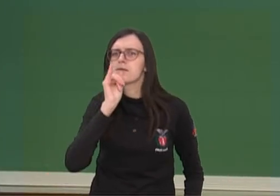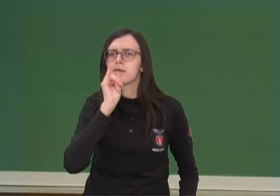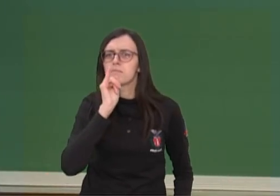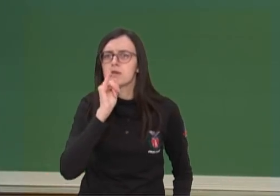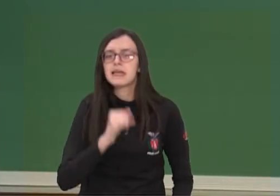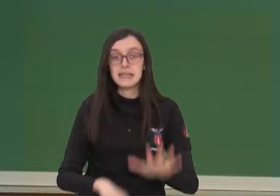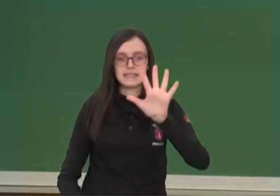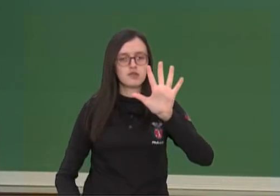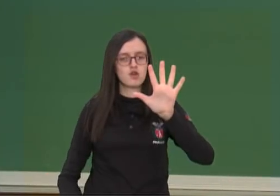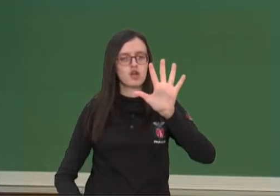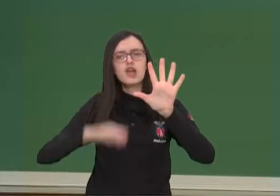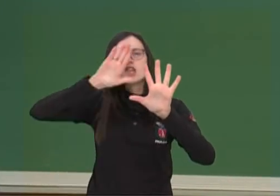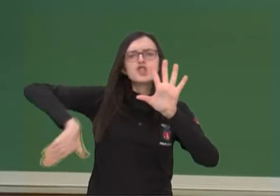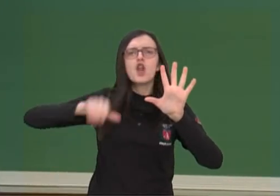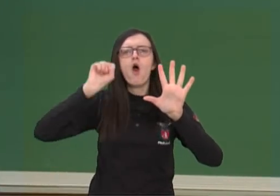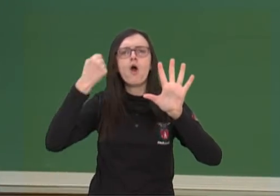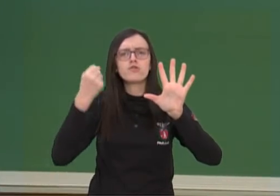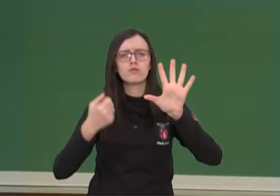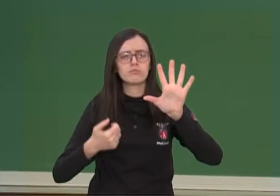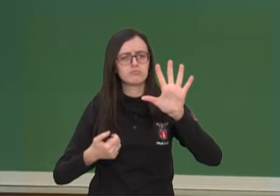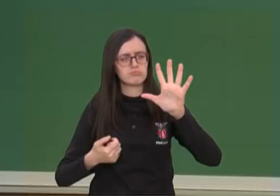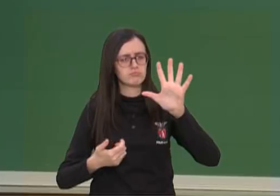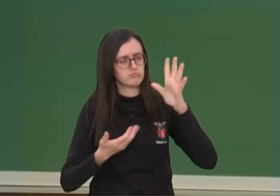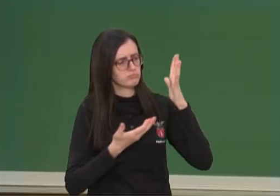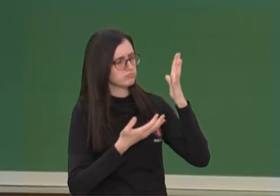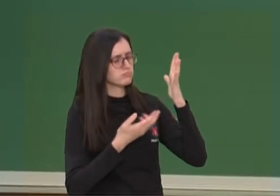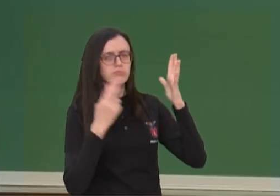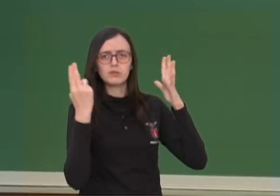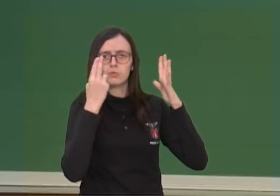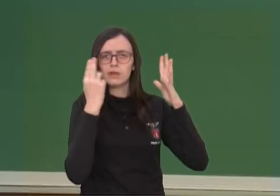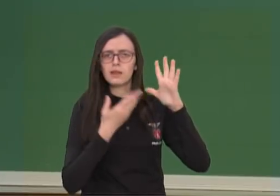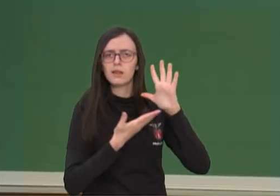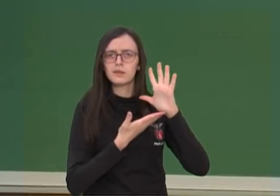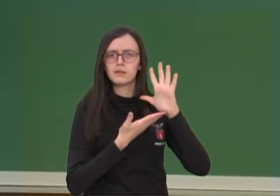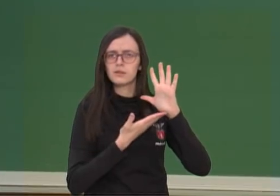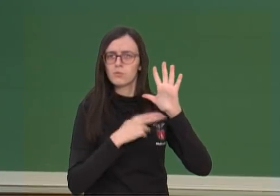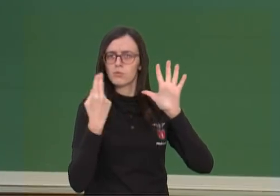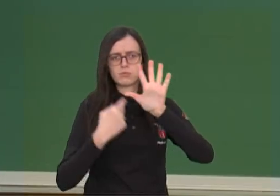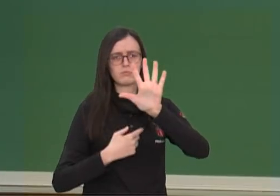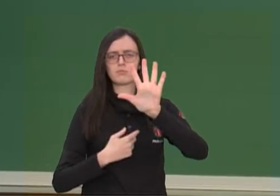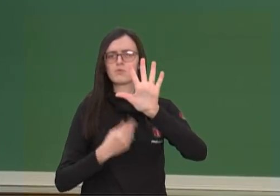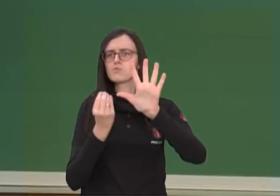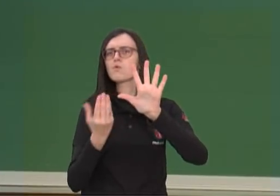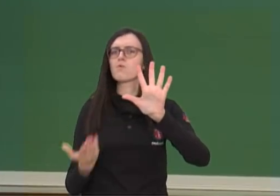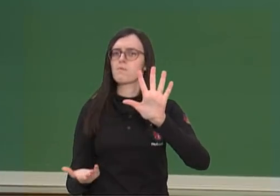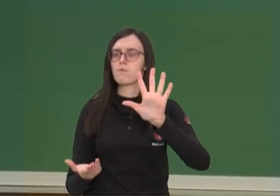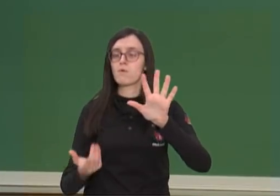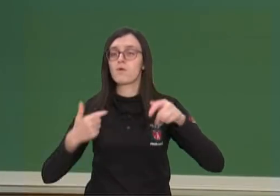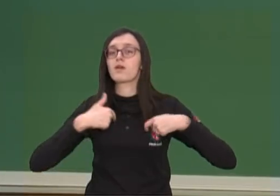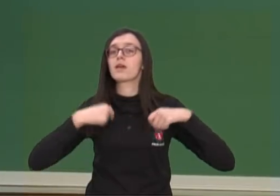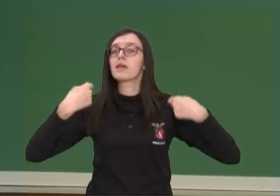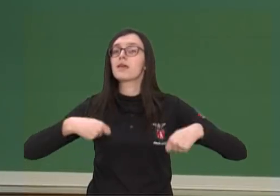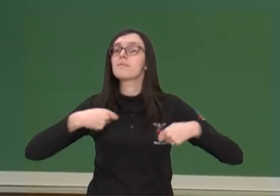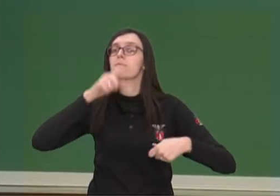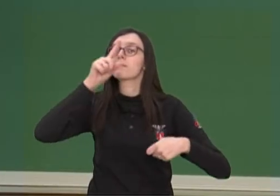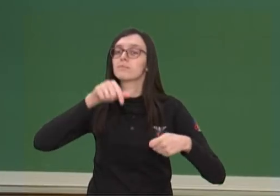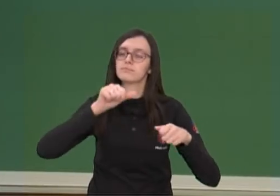de 5? No 5, eu consigo tirar 8 aqui? Não consigo. Então, eu preciso fazer